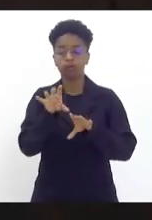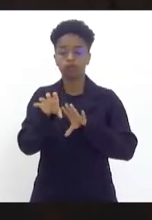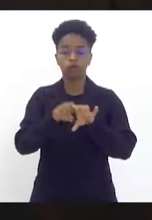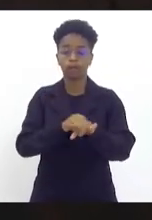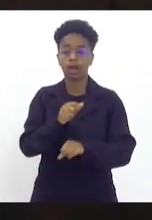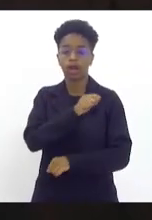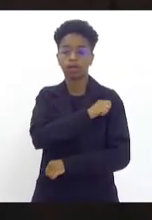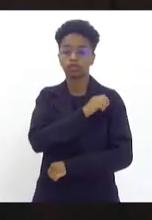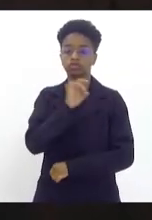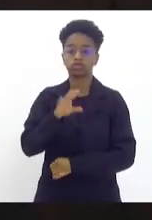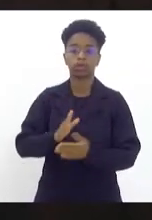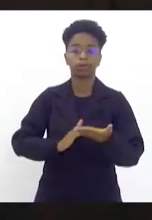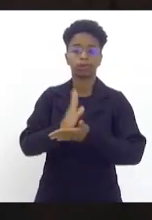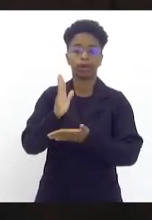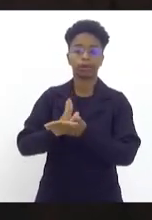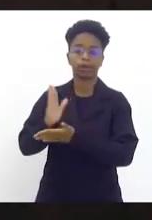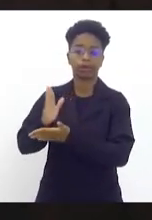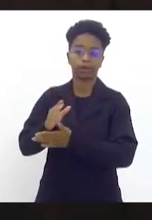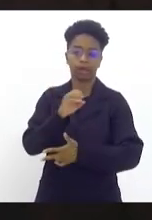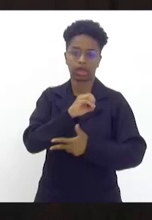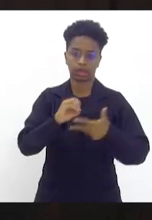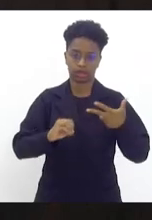para passar no Enem?